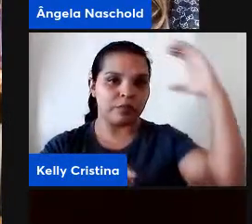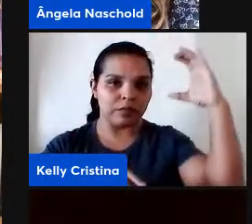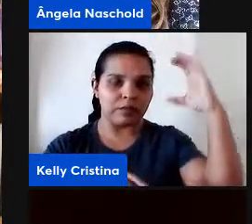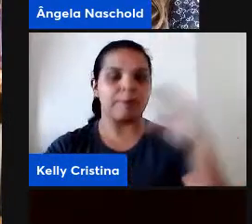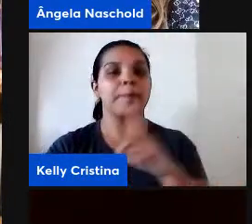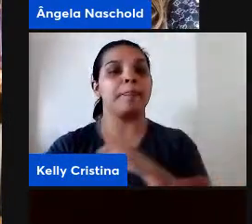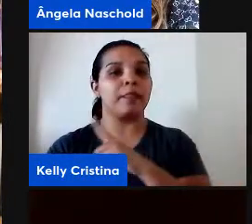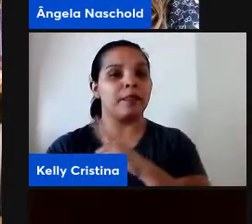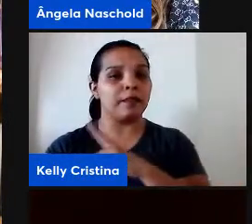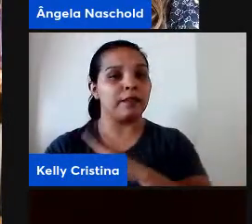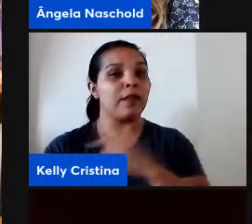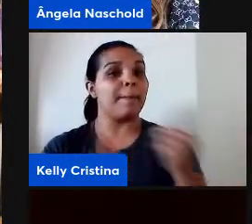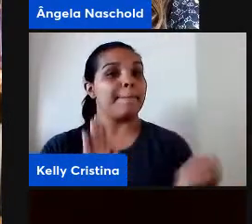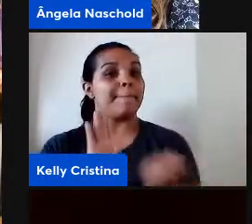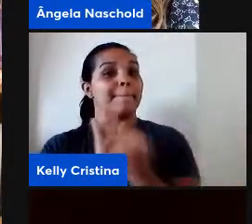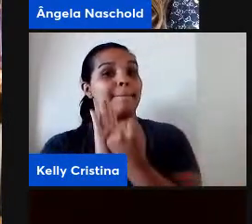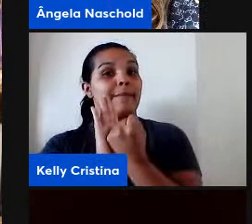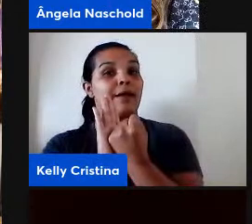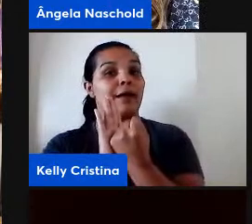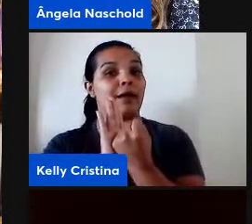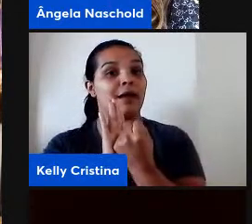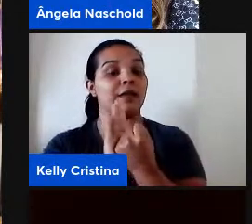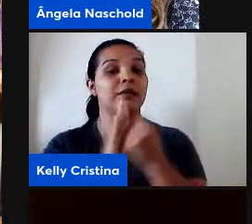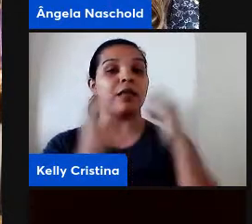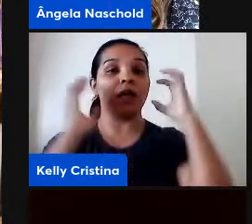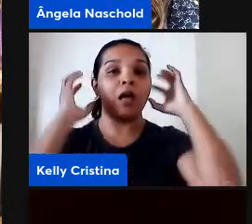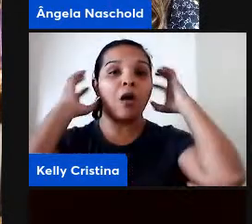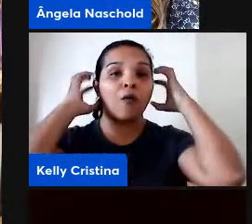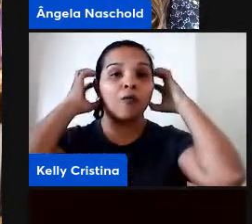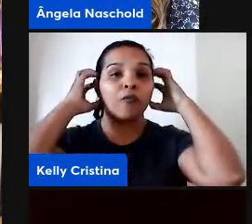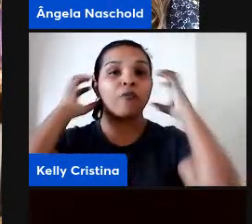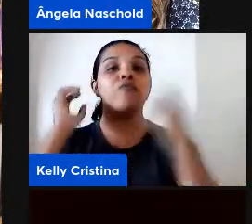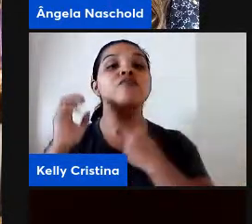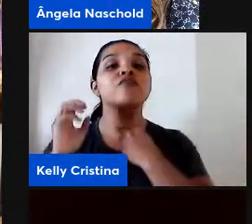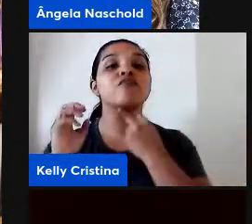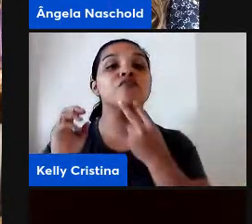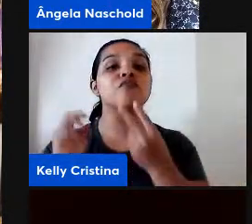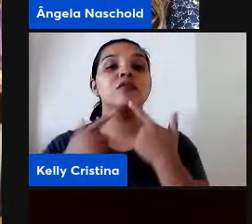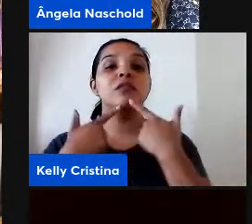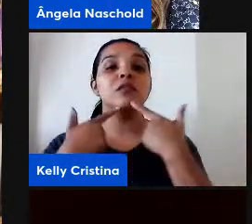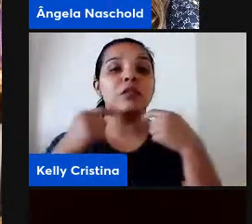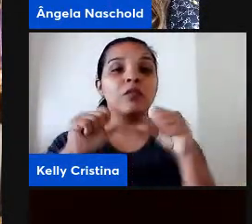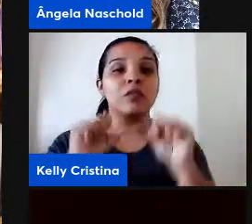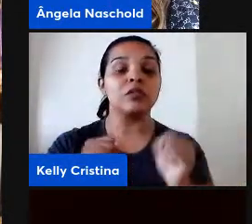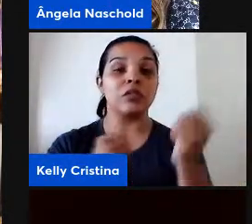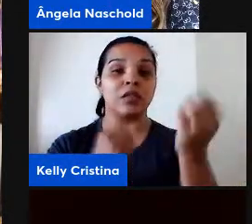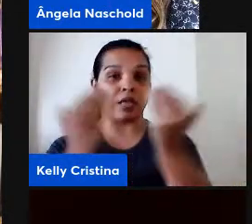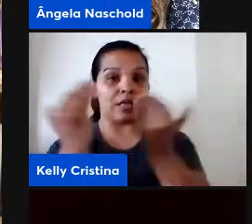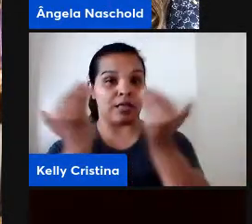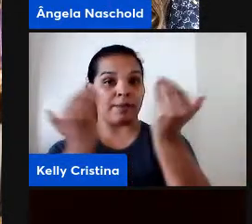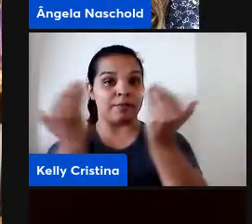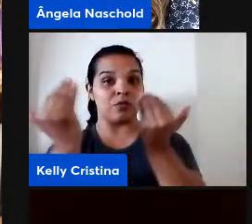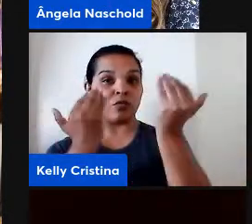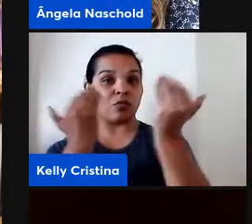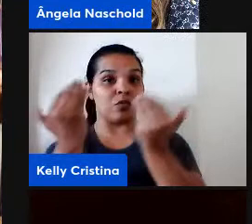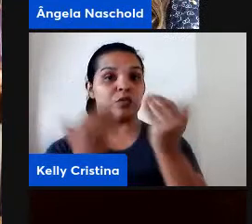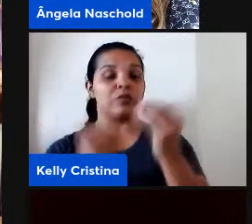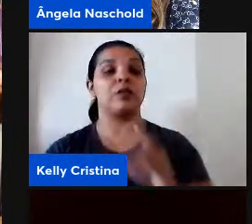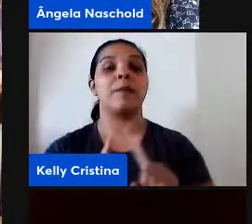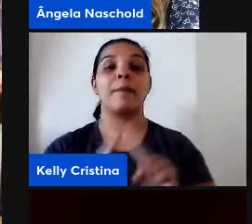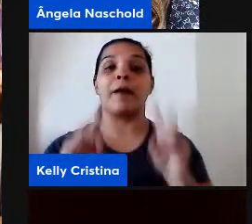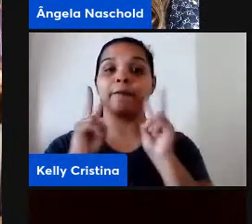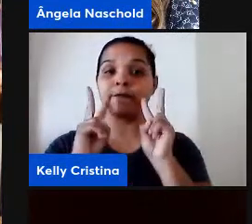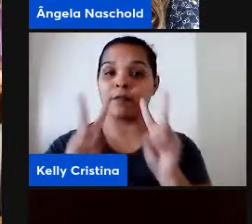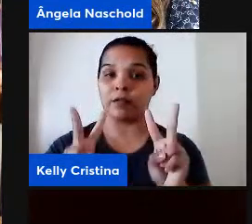essa marca, eles saem da fonoaudiologia, da linguística, da psicologia, mas vejam